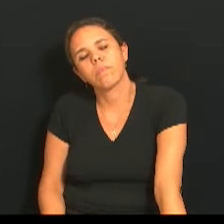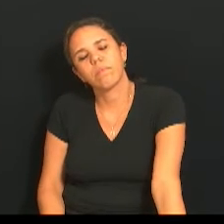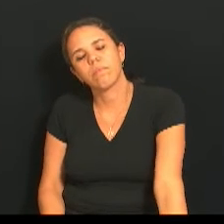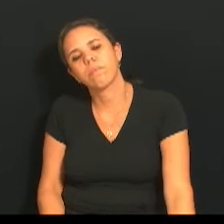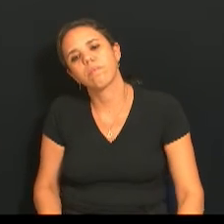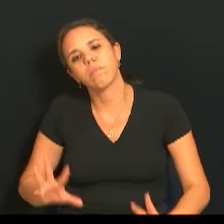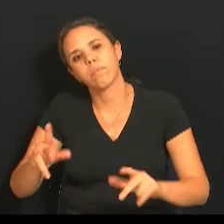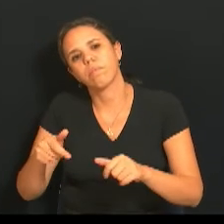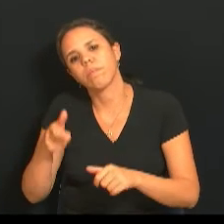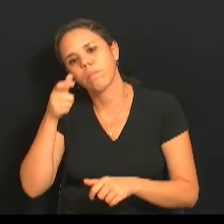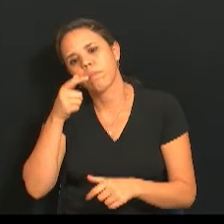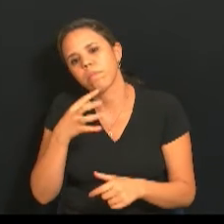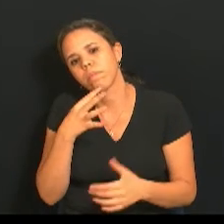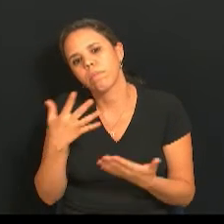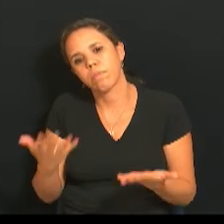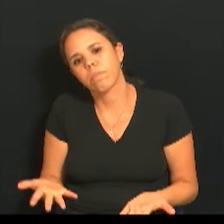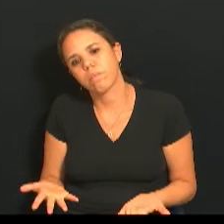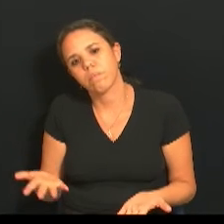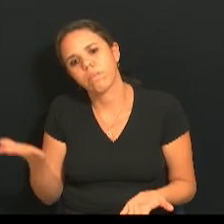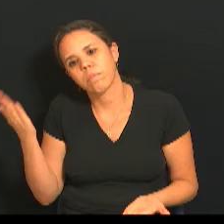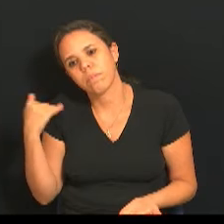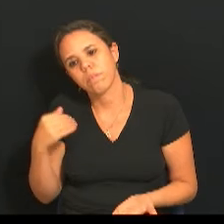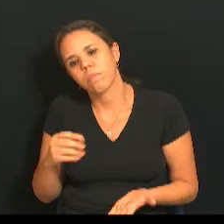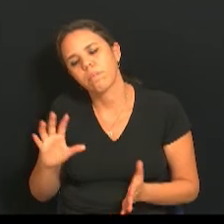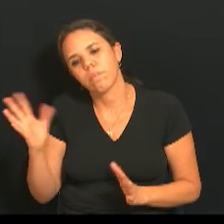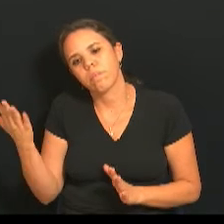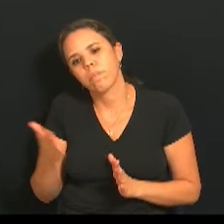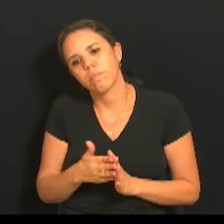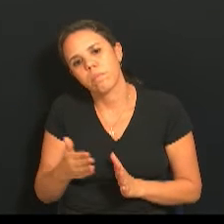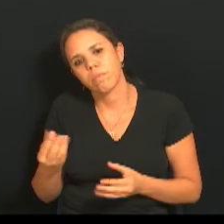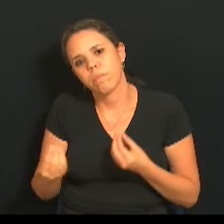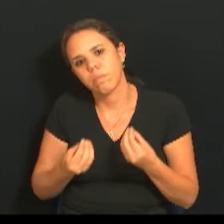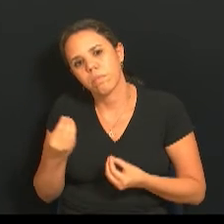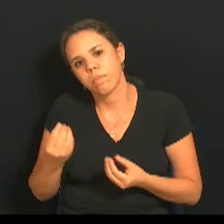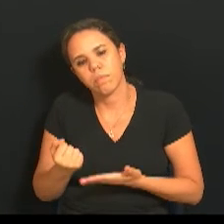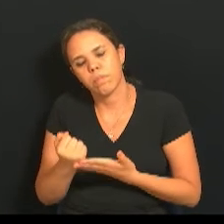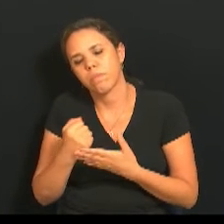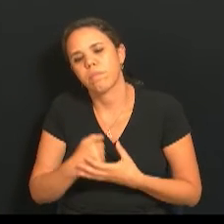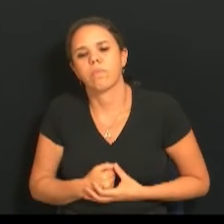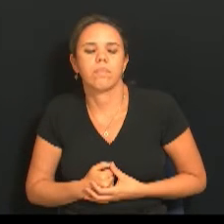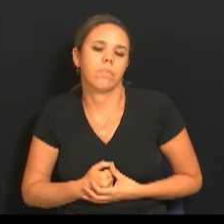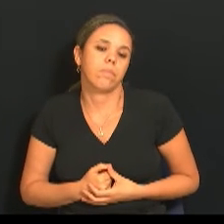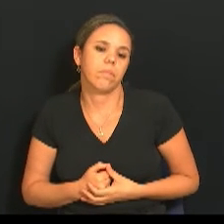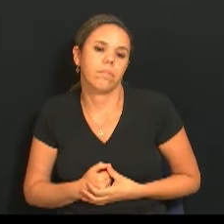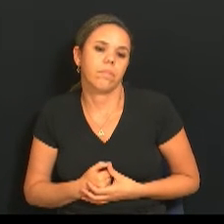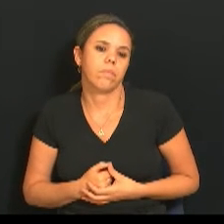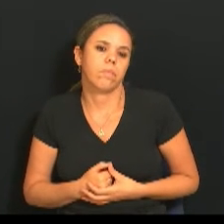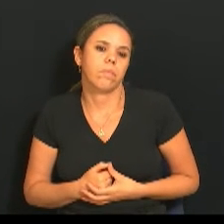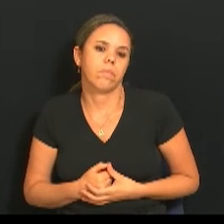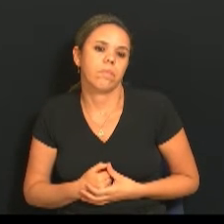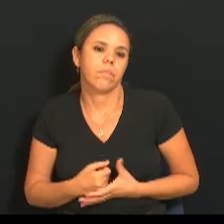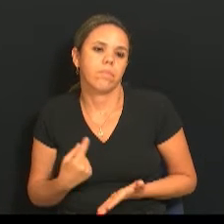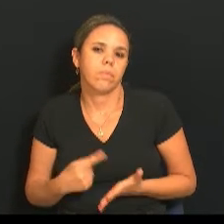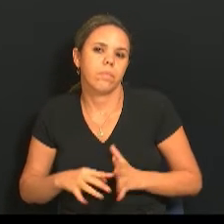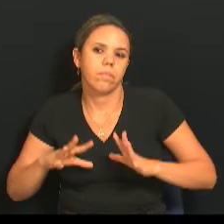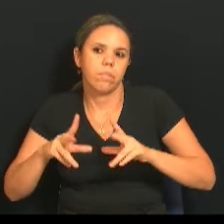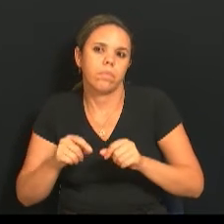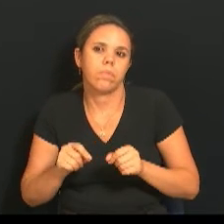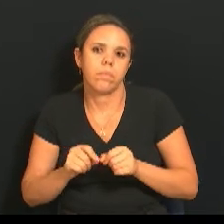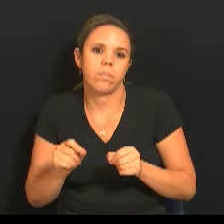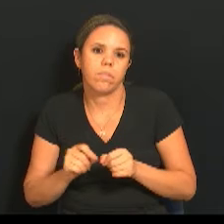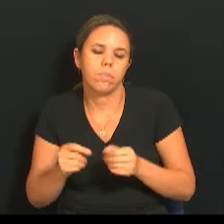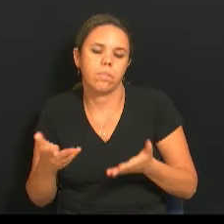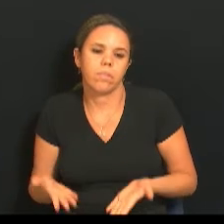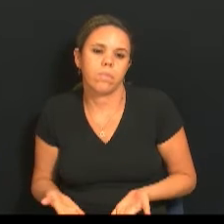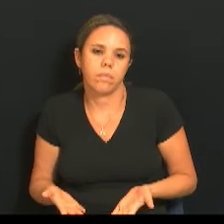ouçam, se conheçam, saibam do que está ocorrendo e de que maneira pode ajudar. E o comprometimento de todos é o que vai fazer com que a